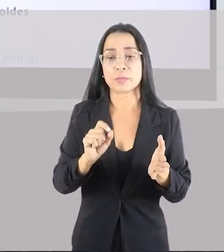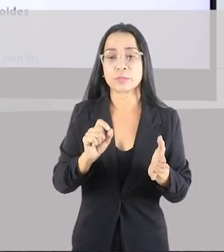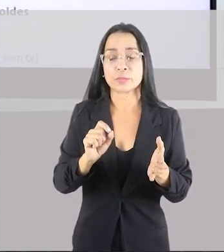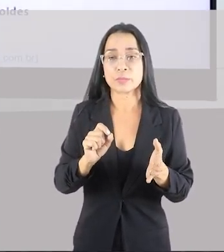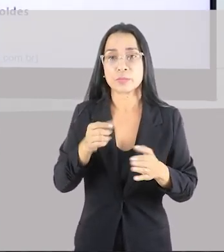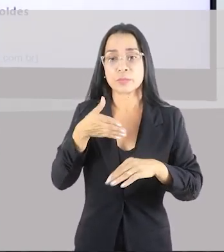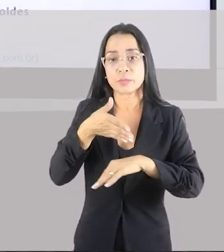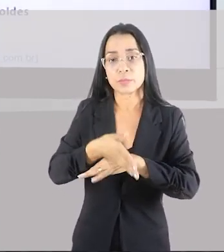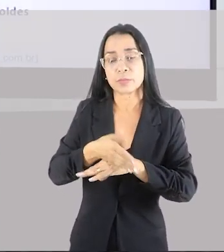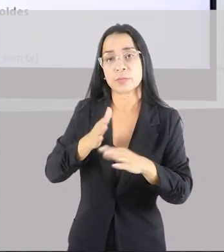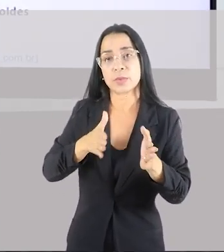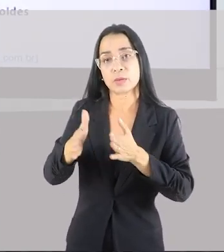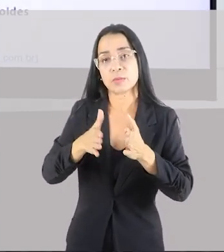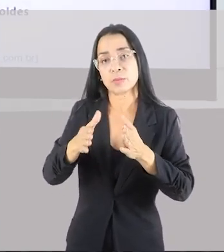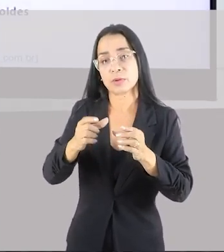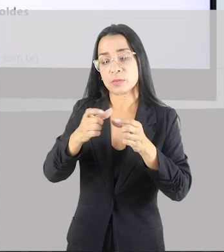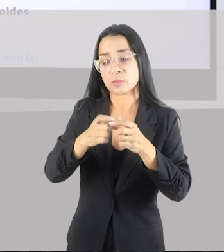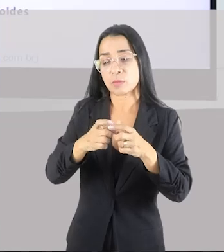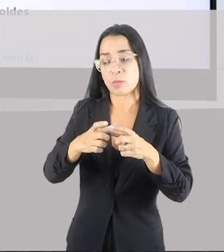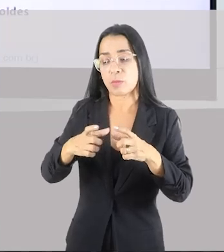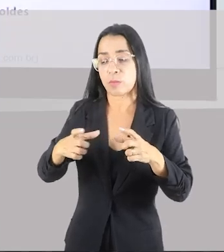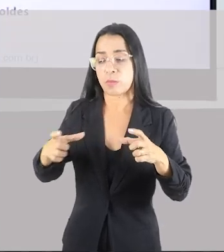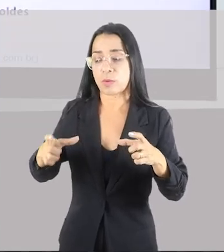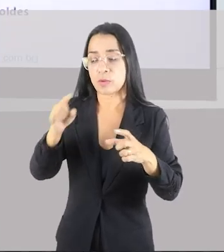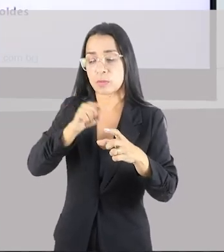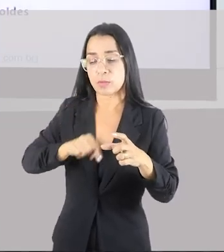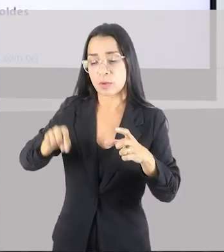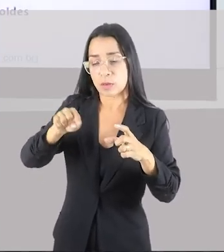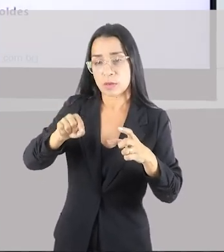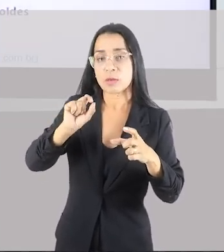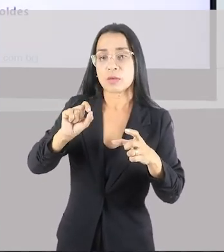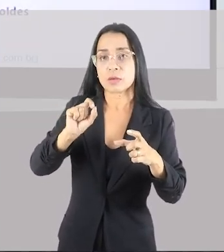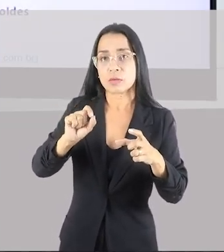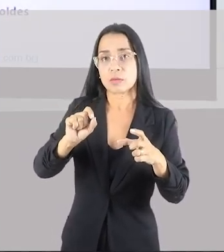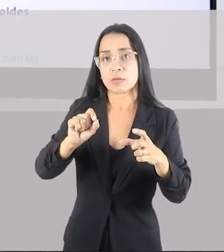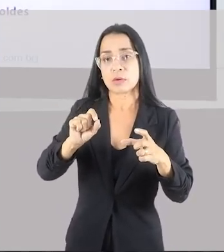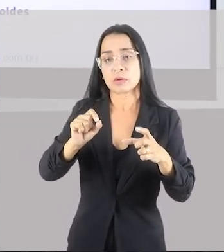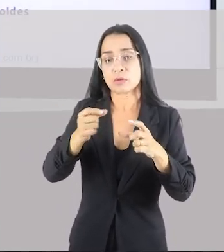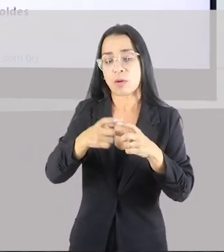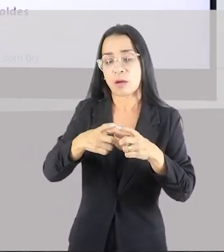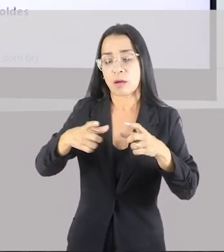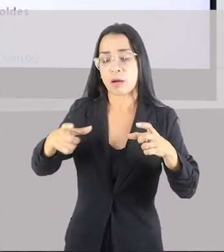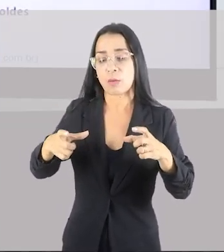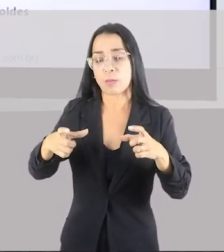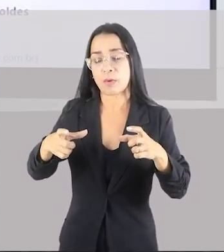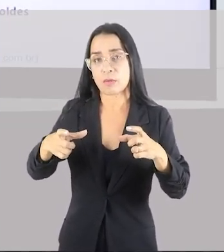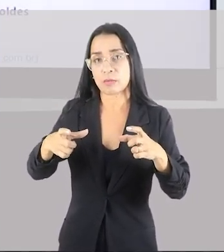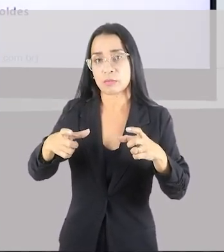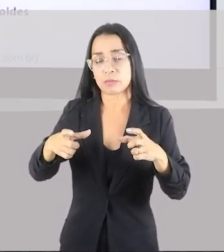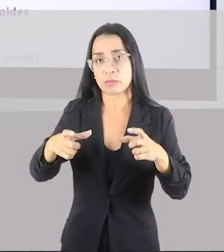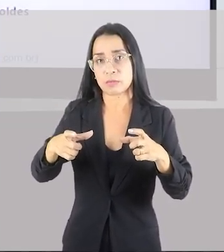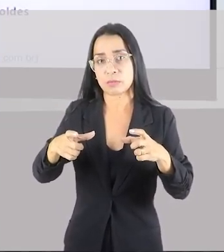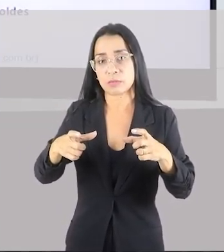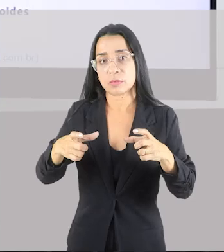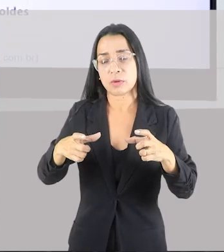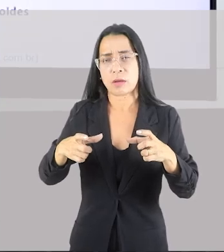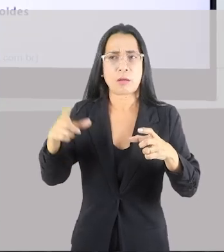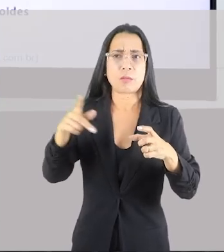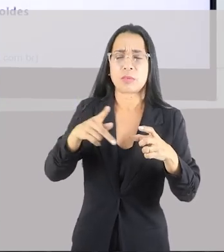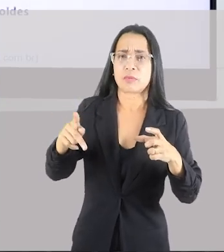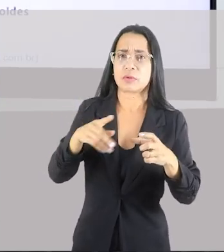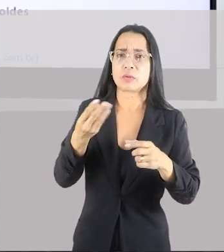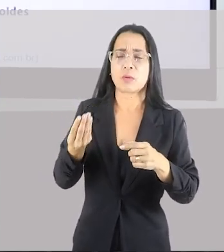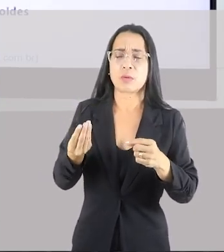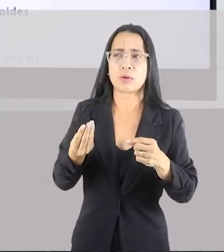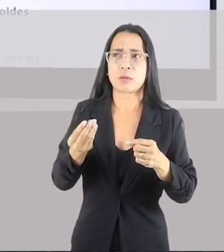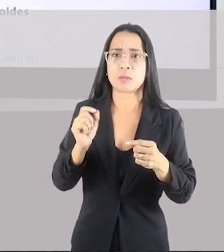vai entrar num período de crescimento, né? E de fato, gente, essa célula ela aumenta o seu tamanho. Raíssa,